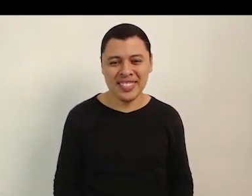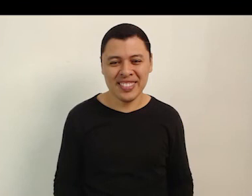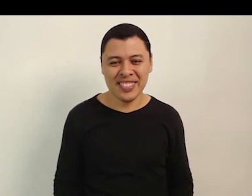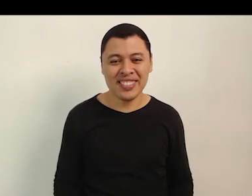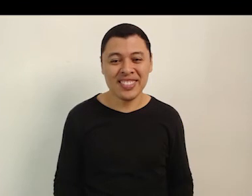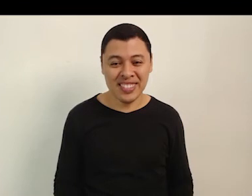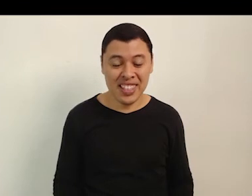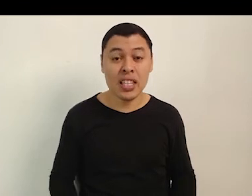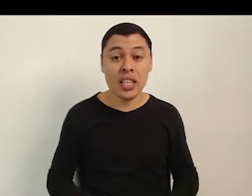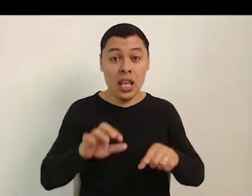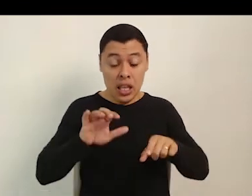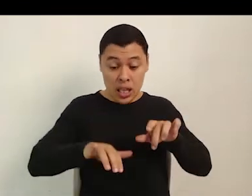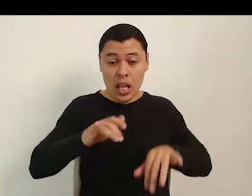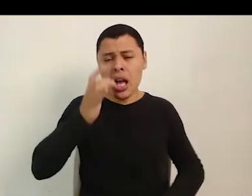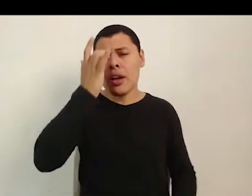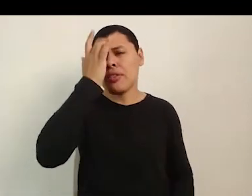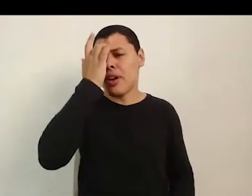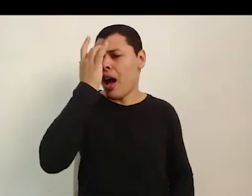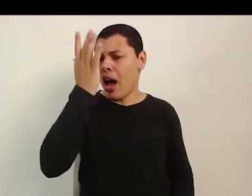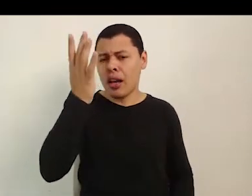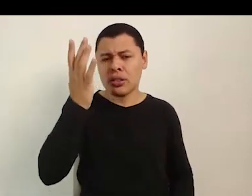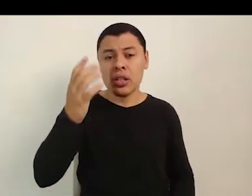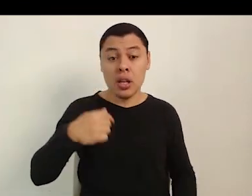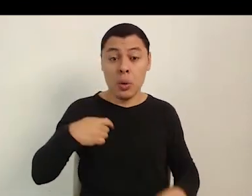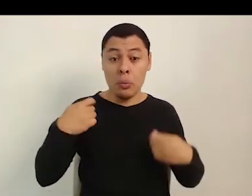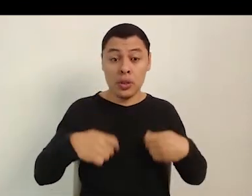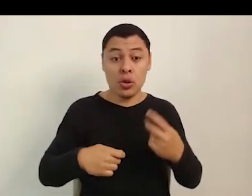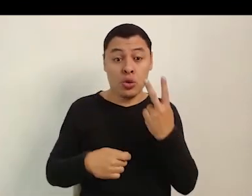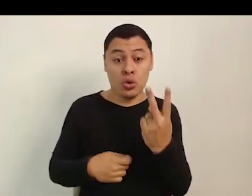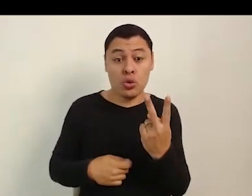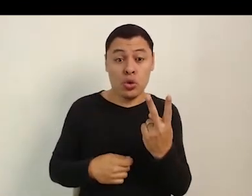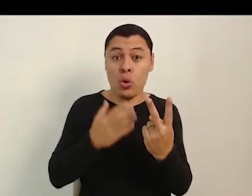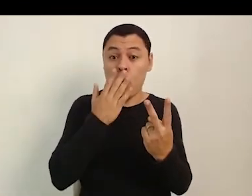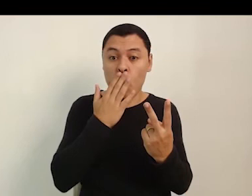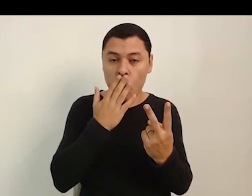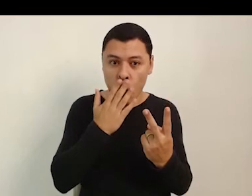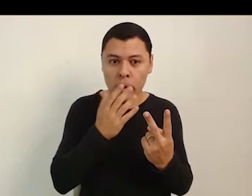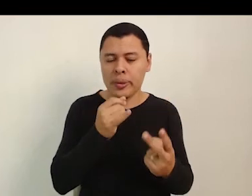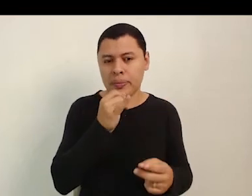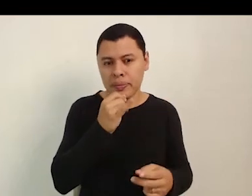Escrever no TICS é muito fácil. É só combinar 2 botões coloridos.